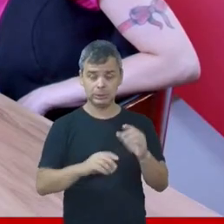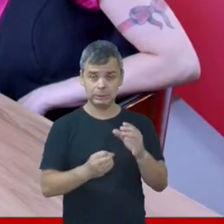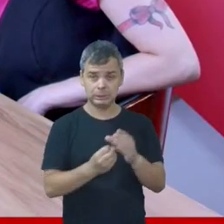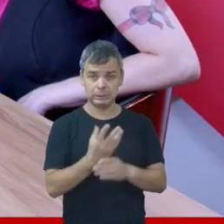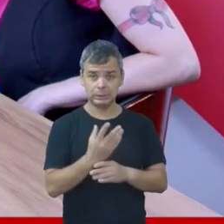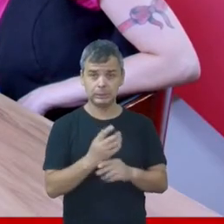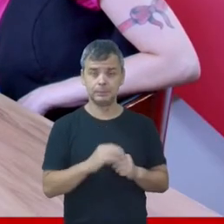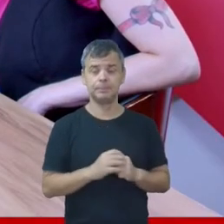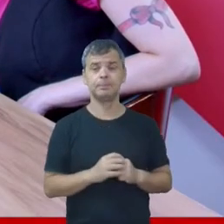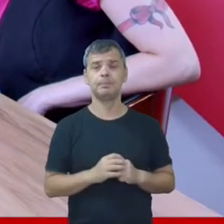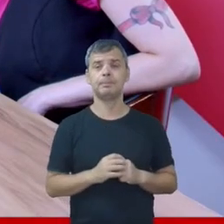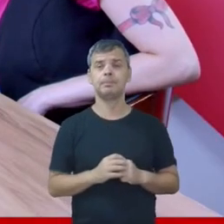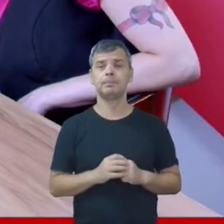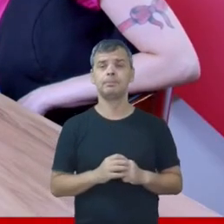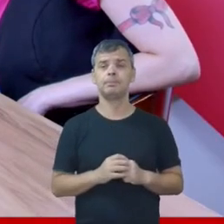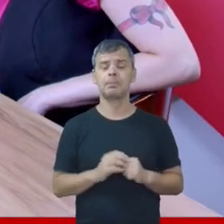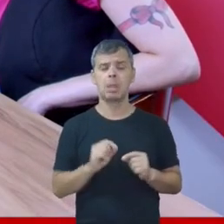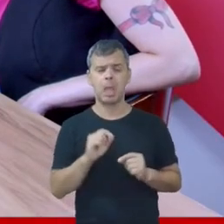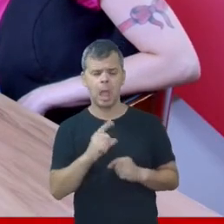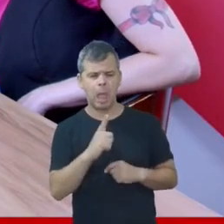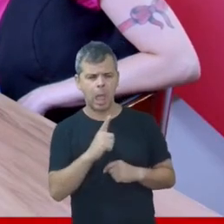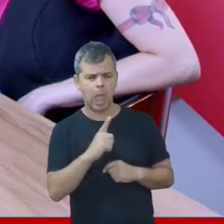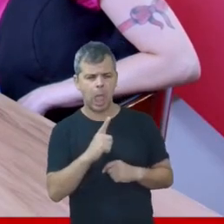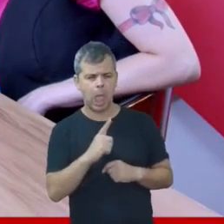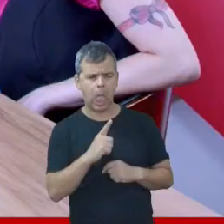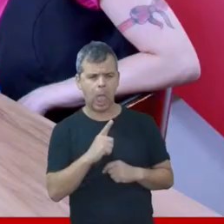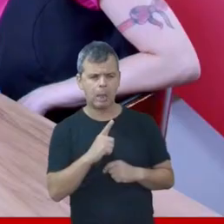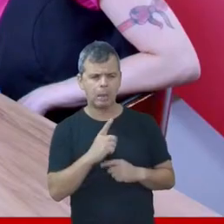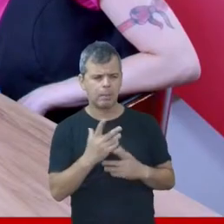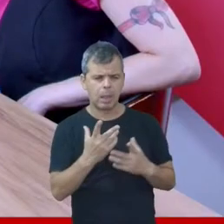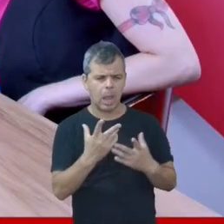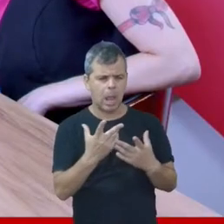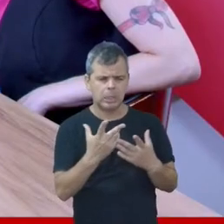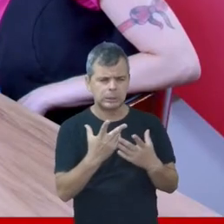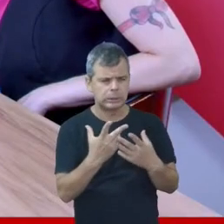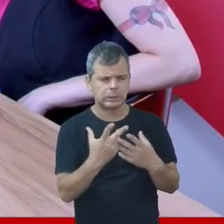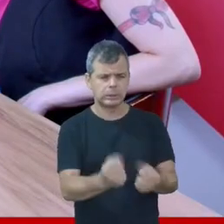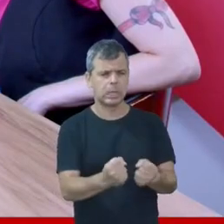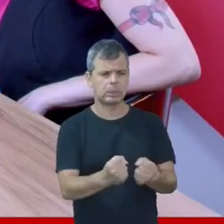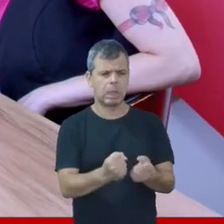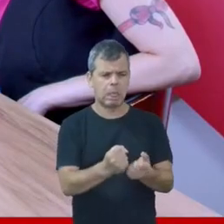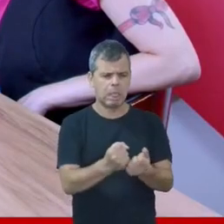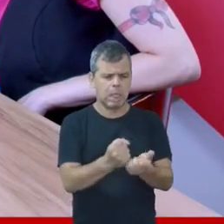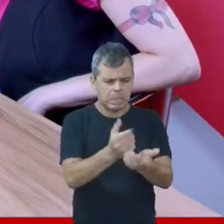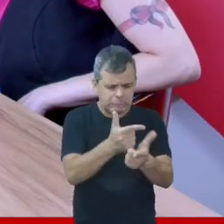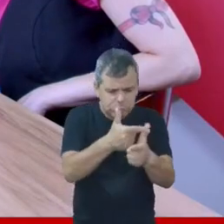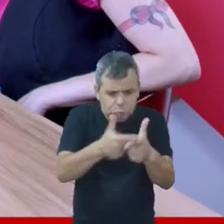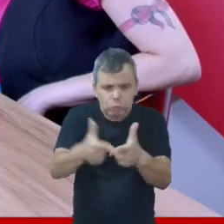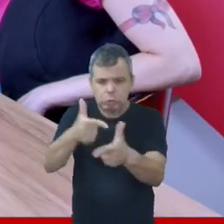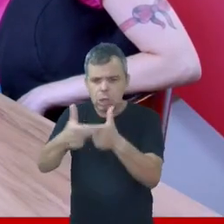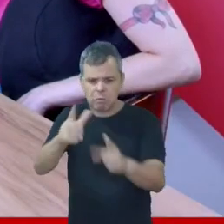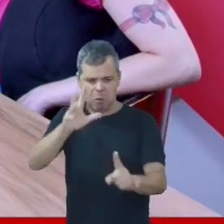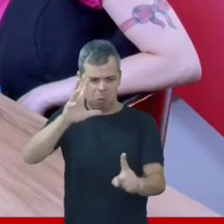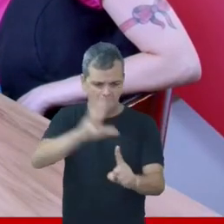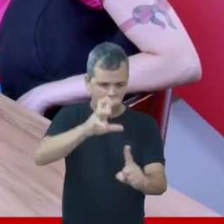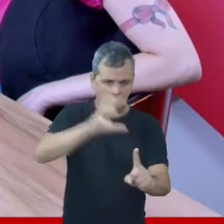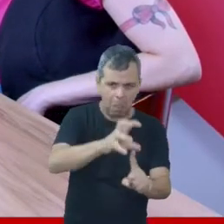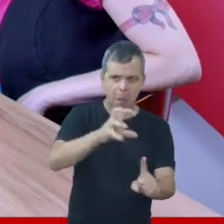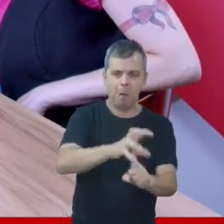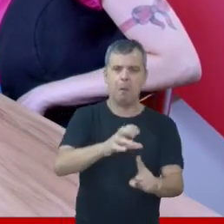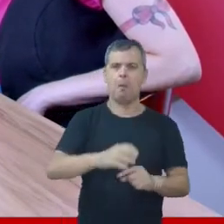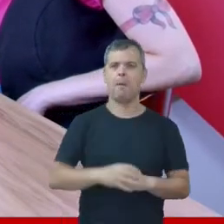materialização de você tentar deslegitimar, de você tentar segregar, de você atacar,